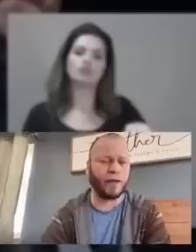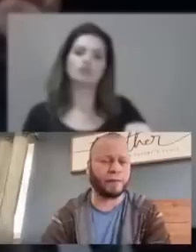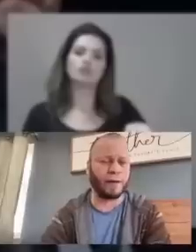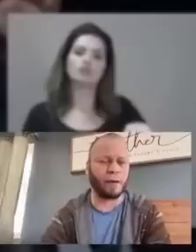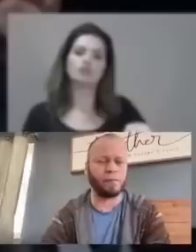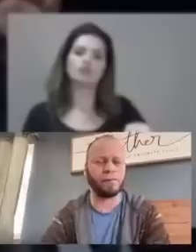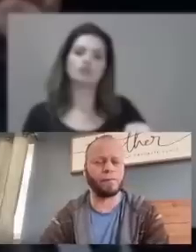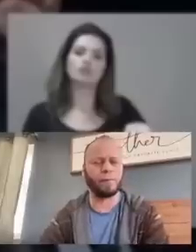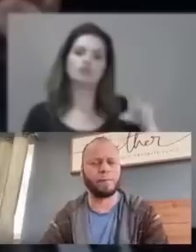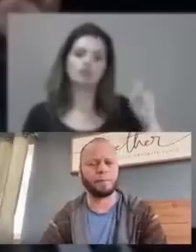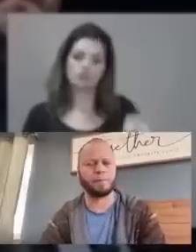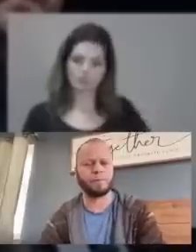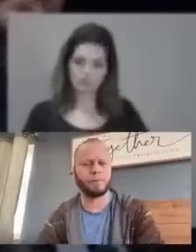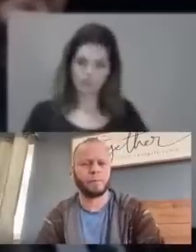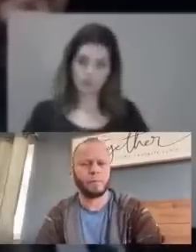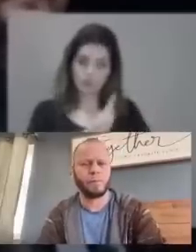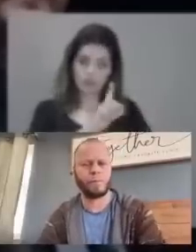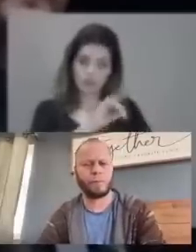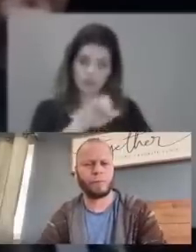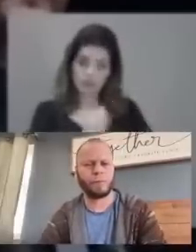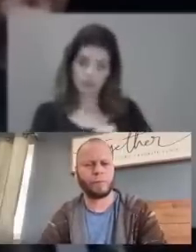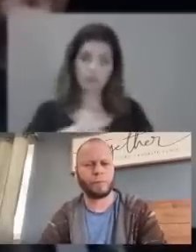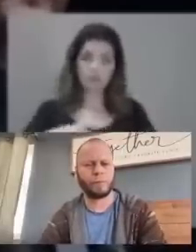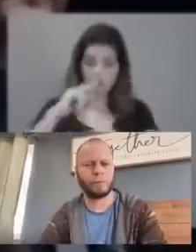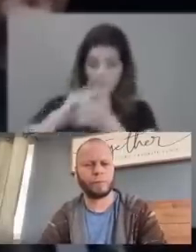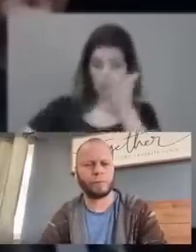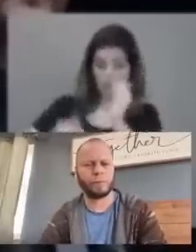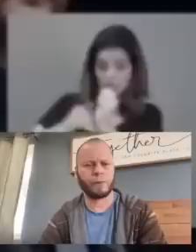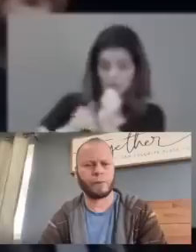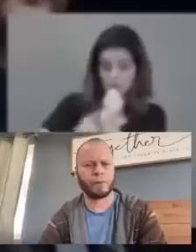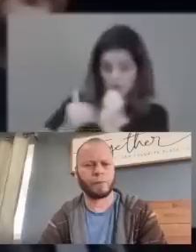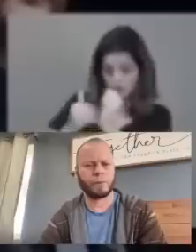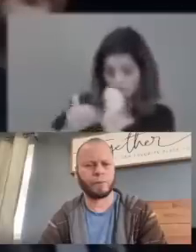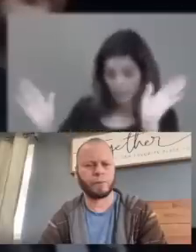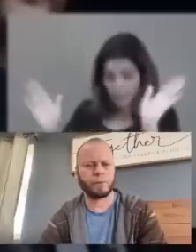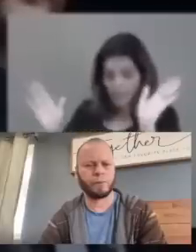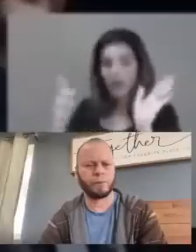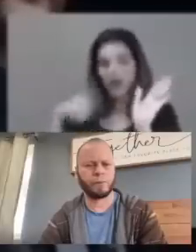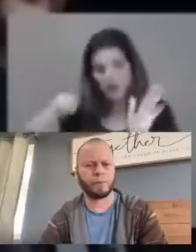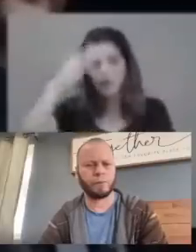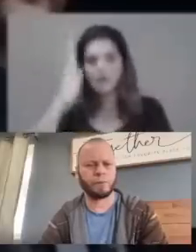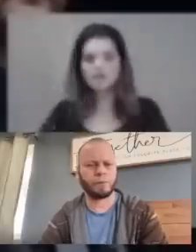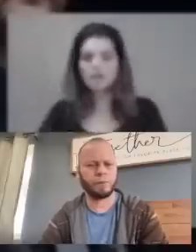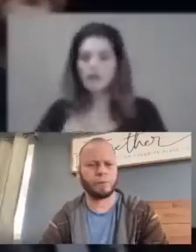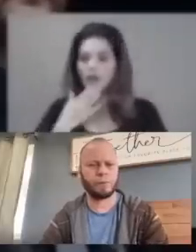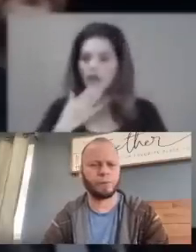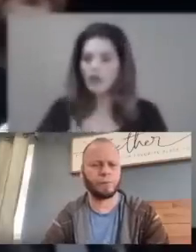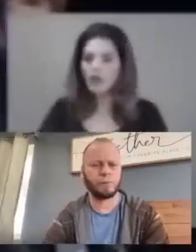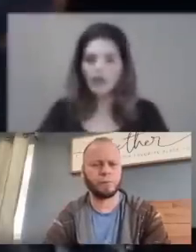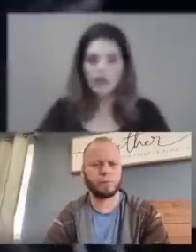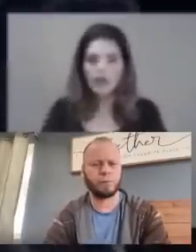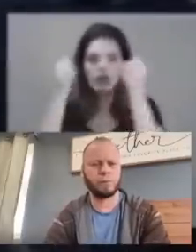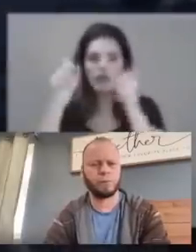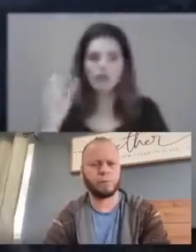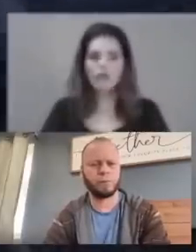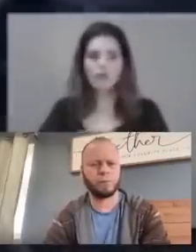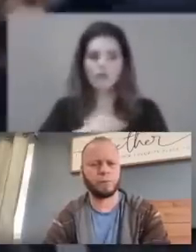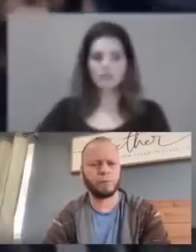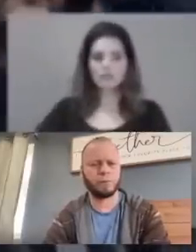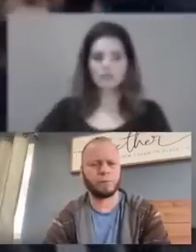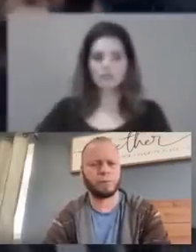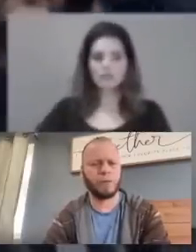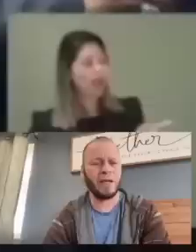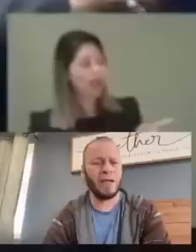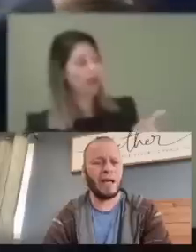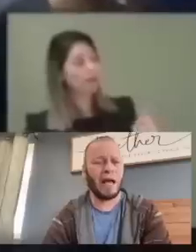sendo feita quebra dos documentos sigilosos a república vai cair porque o presidente não tem como continuar no